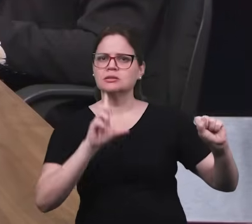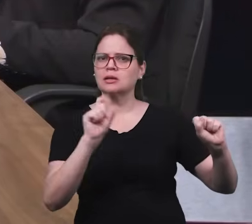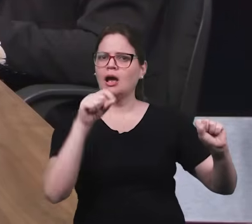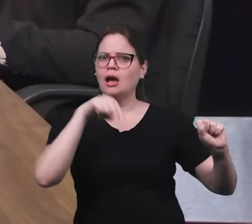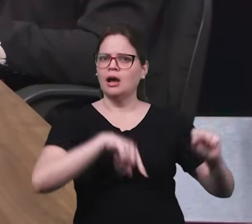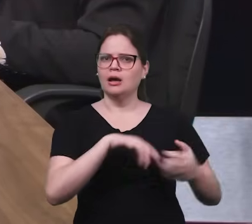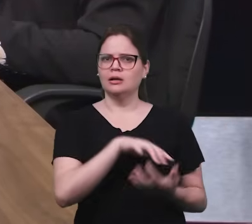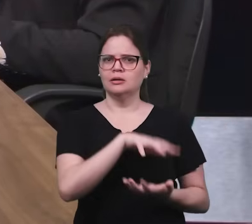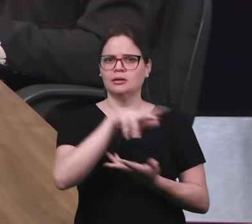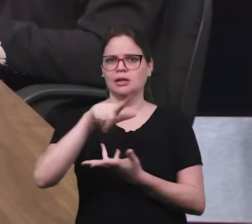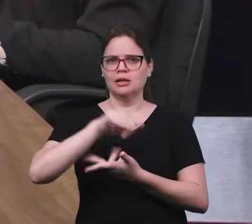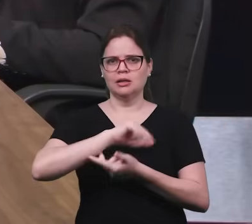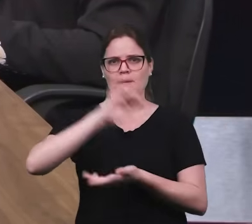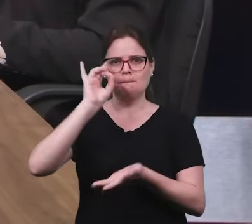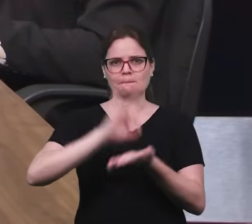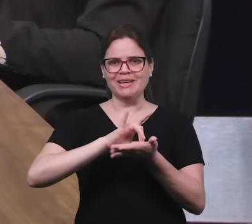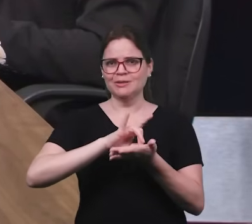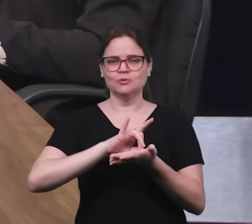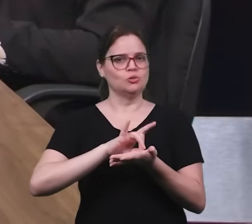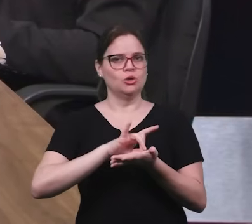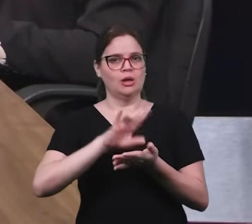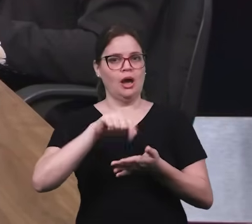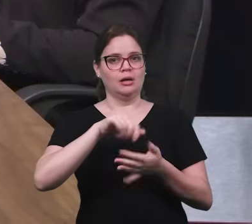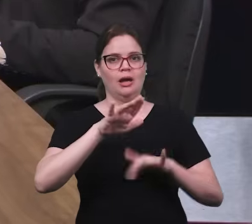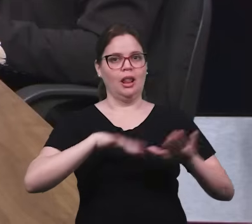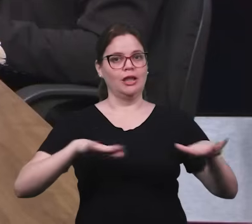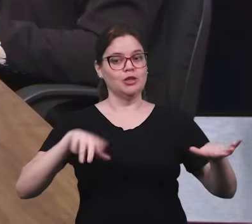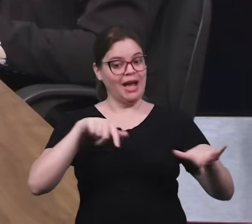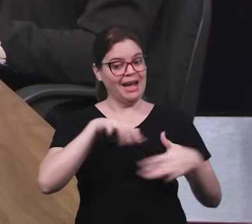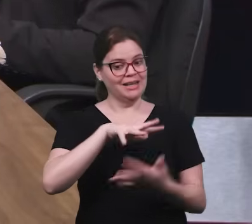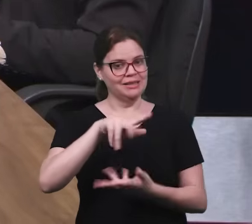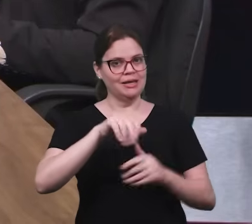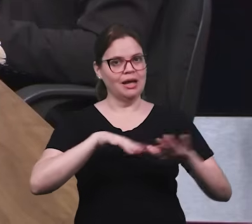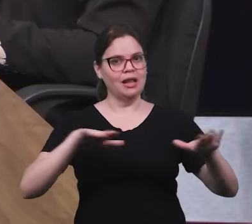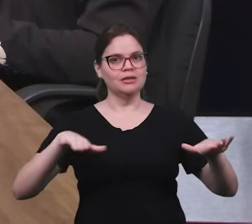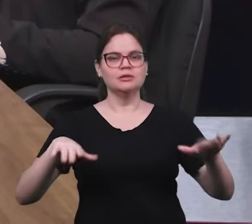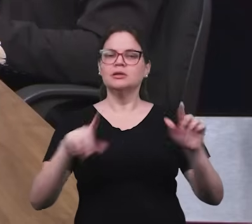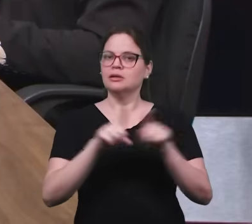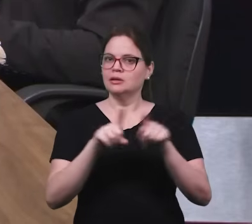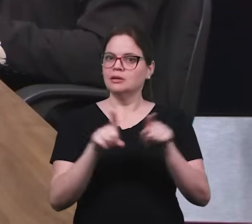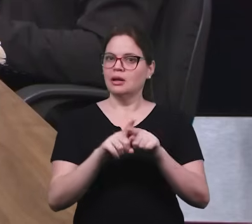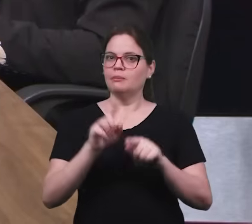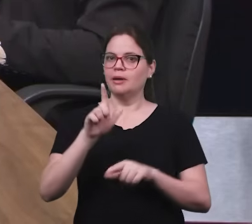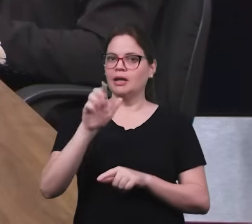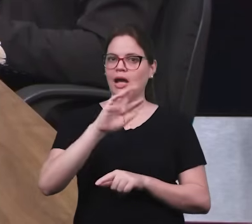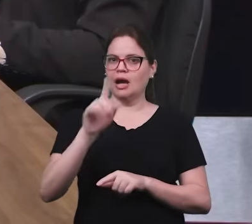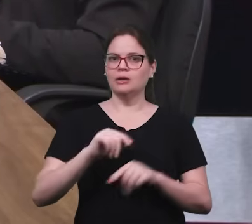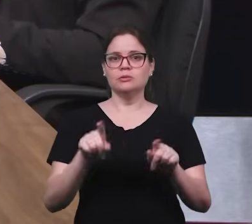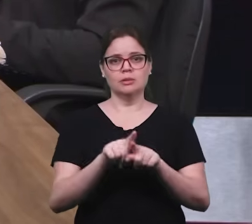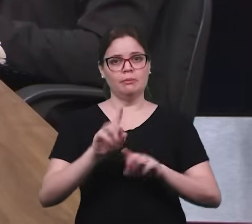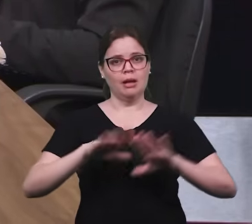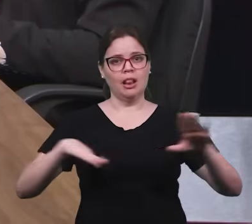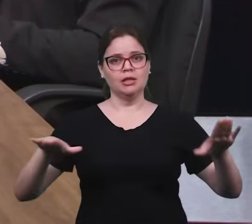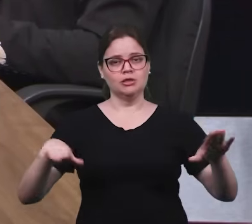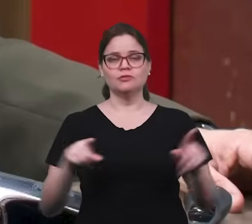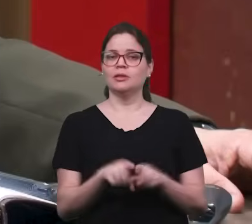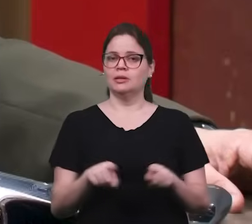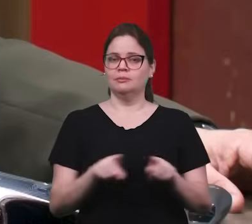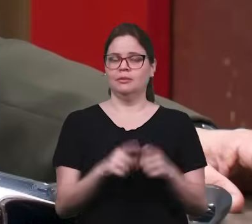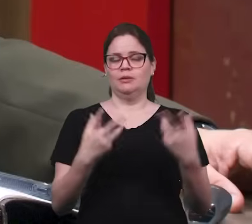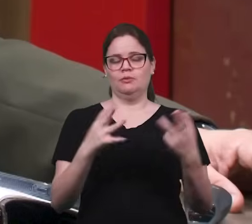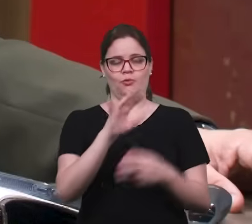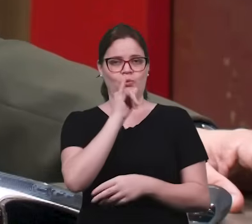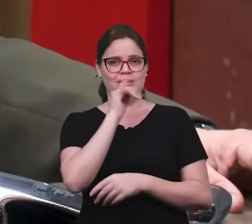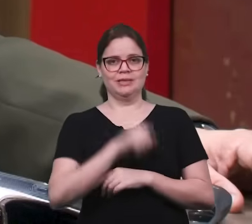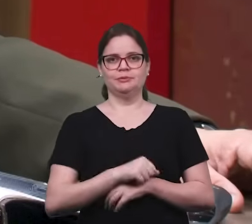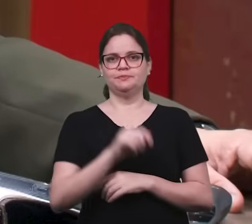nada absoluto, tudo nesse universo é relativo, Sim. até mesmo a luz. A luz ela tem a sua parte de relatividade. Por exemplo,